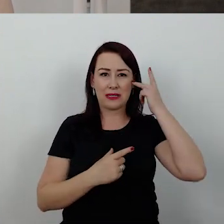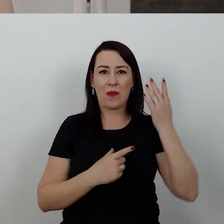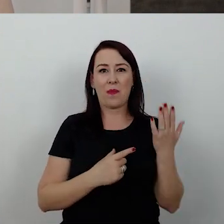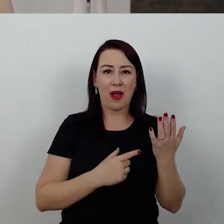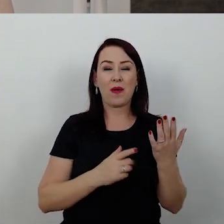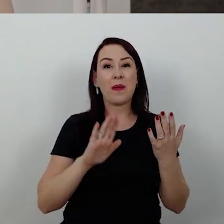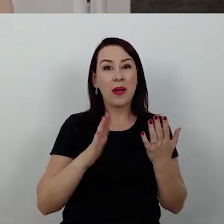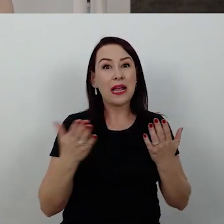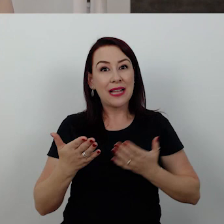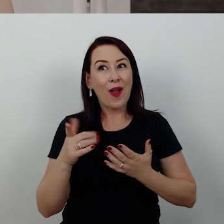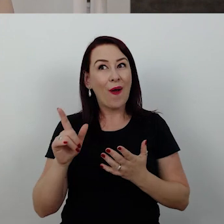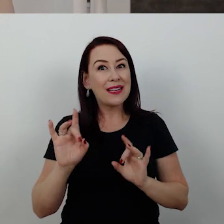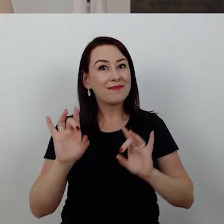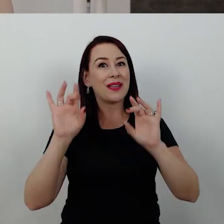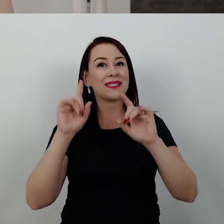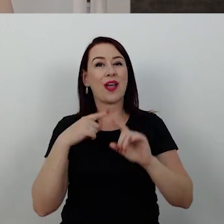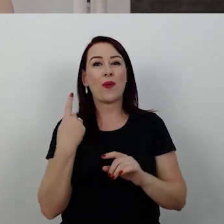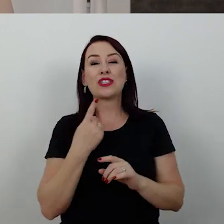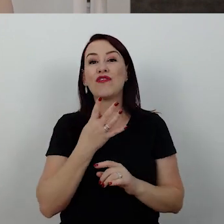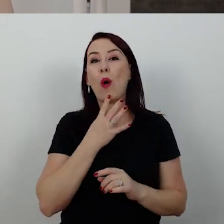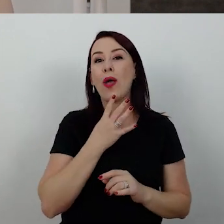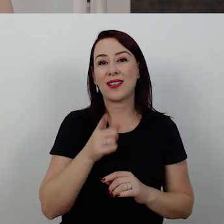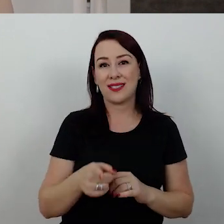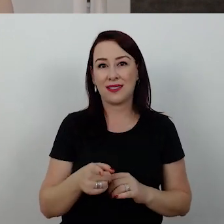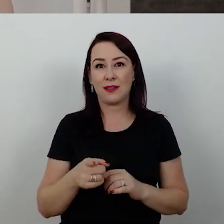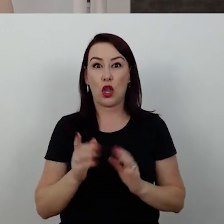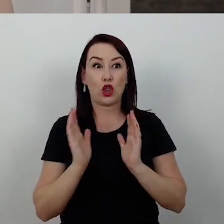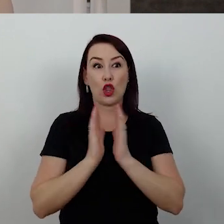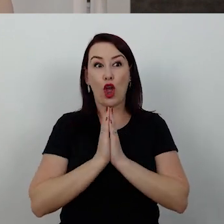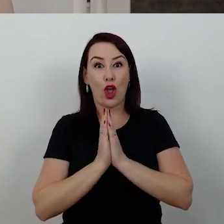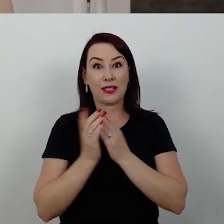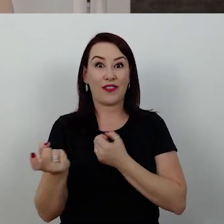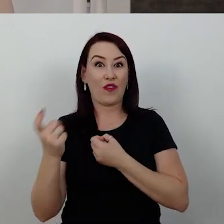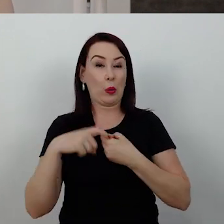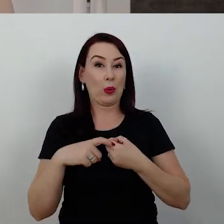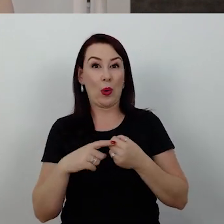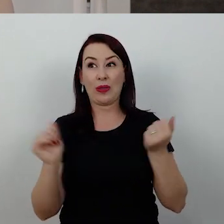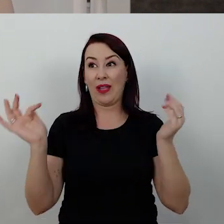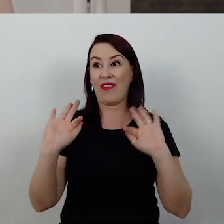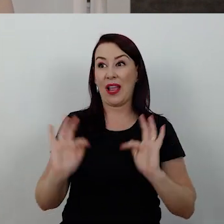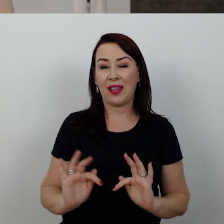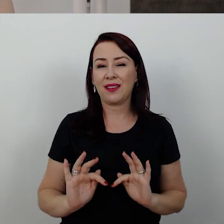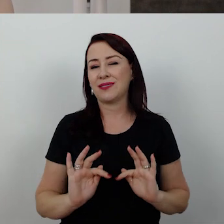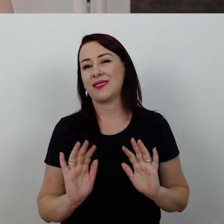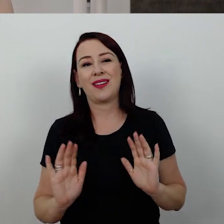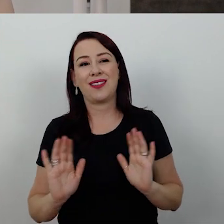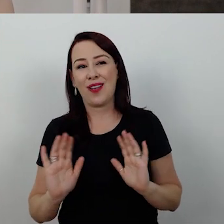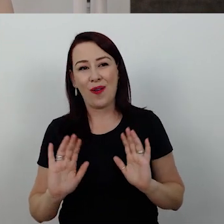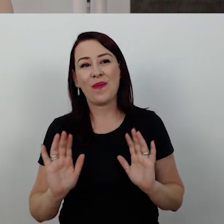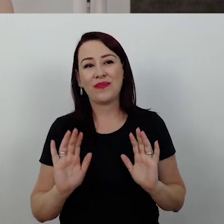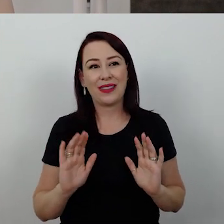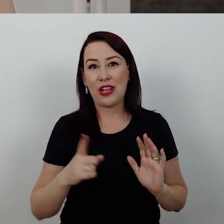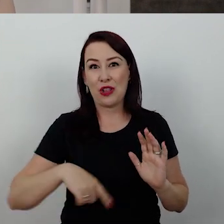essa magia. Né? Não tem um pensamento assim, nossa, retomamos e vamos... Né? Uau,